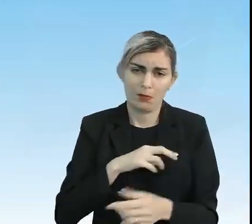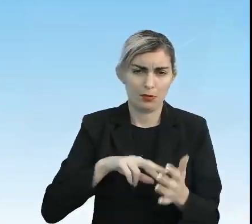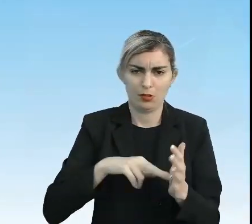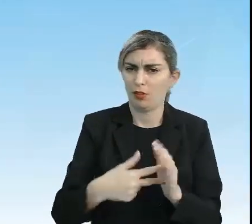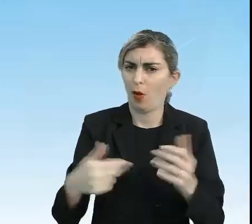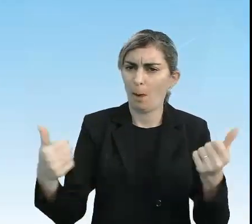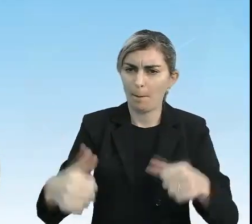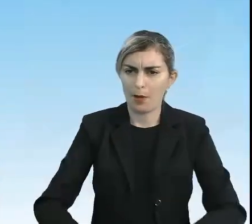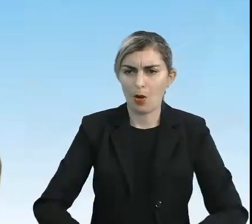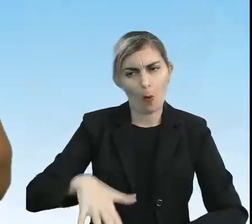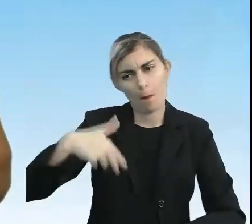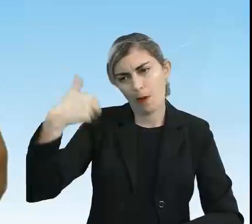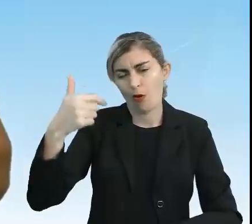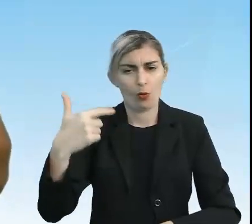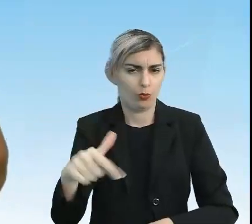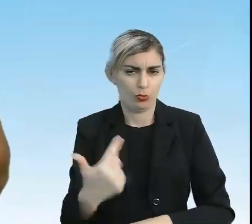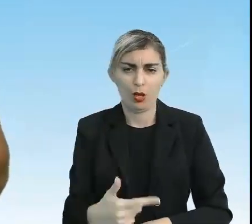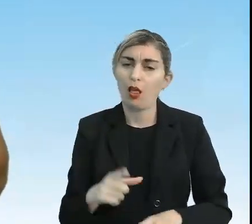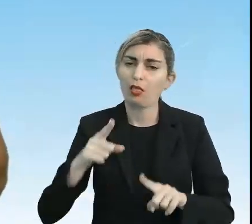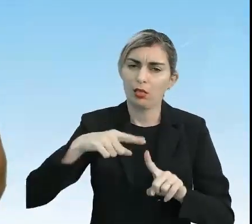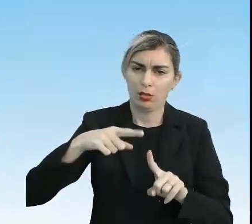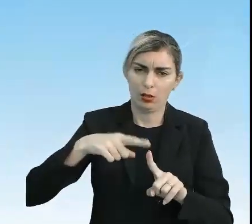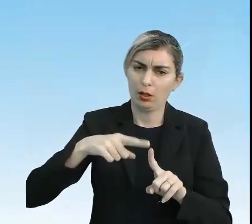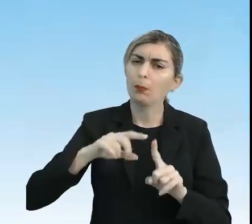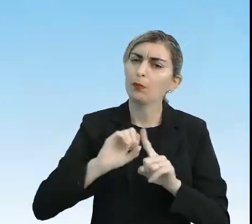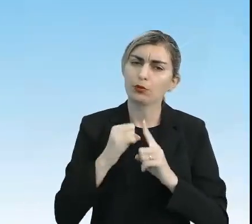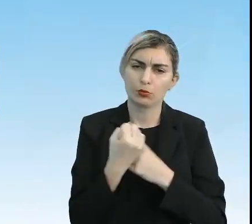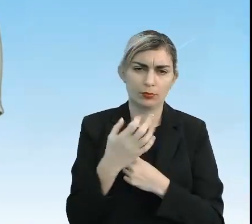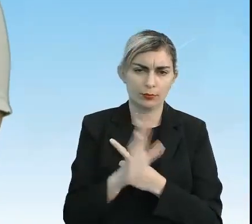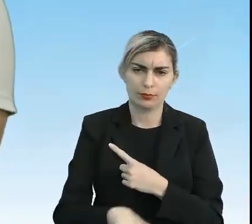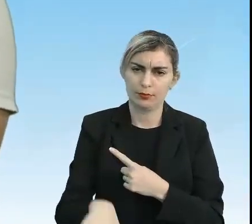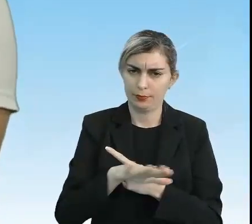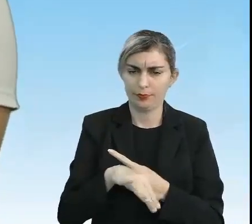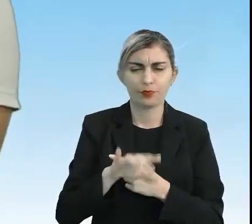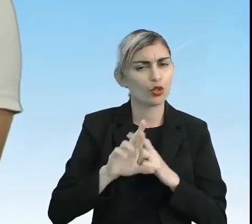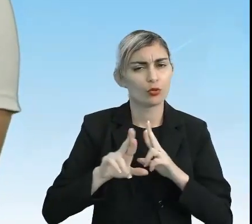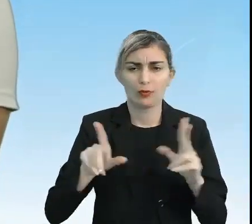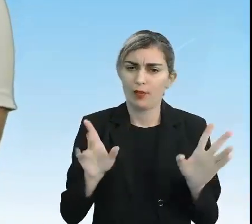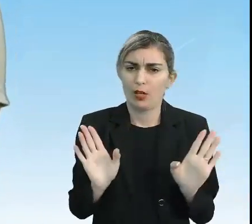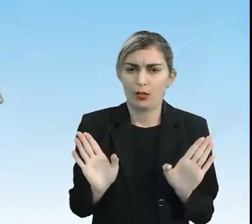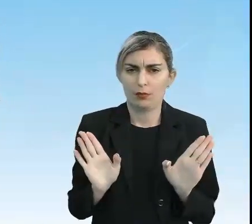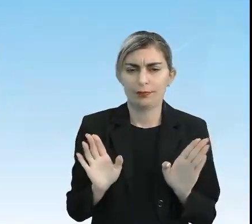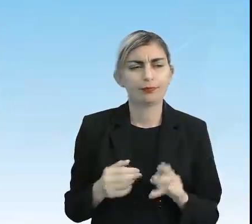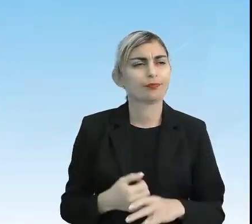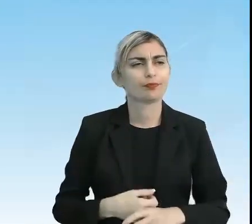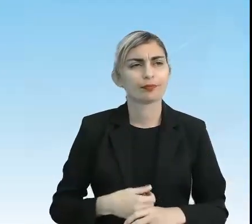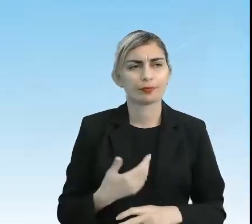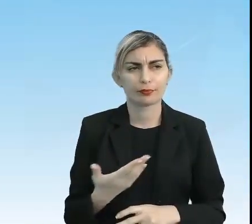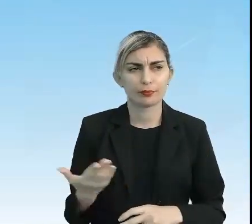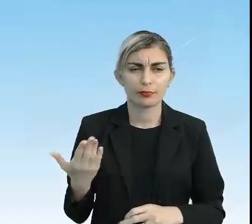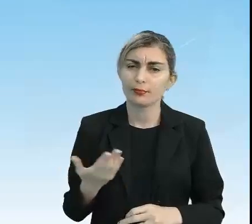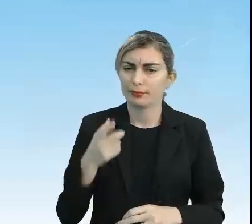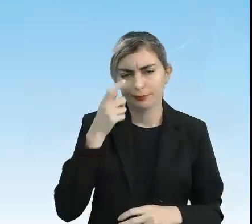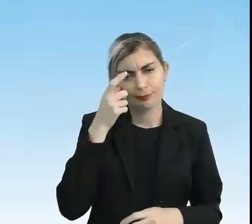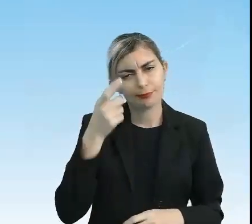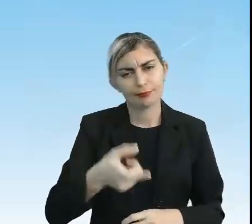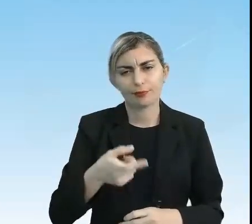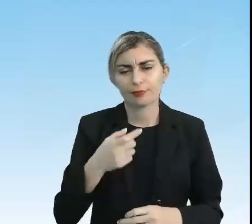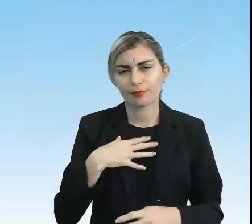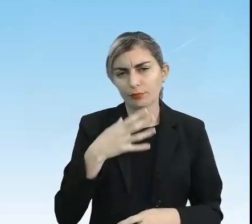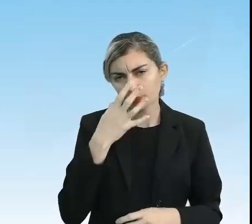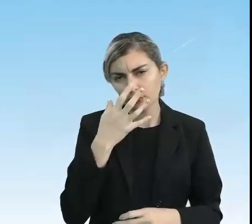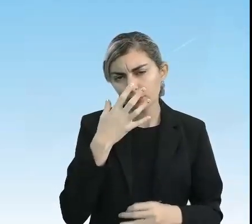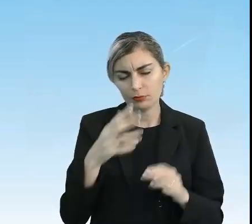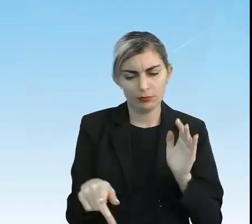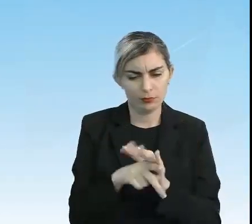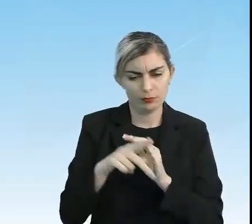somos piores ou melhores do que eles. É o tipo de sociedade que nós construímos. Apenas diferentes. Nós somos diferentes, É exato. interessante observar que até mesmo no